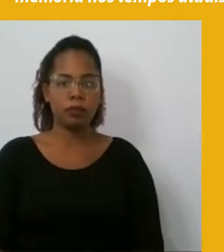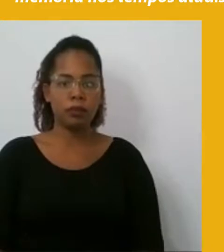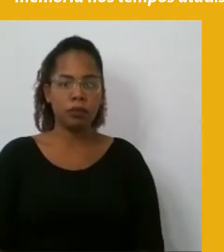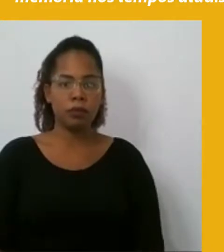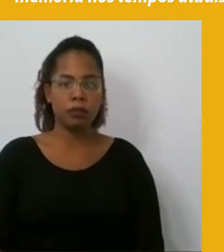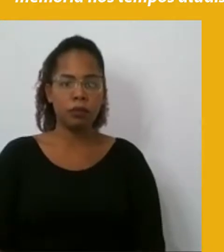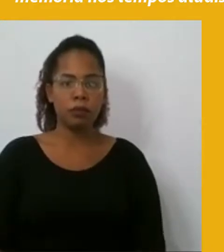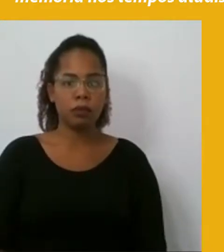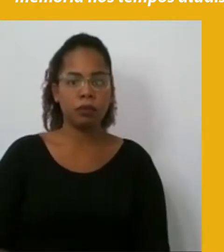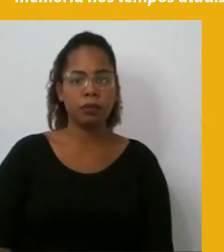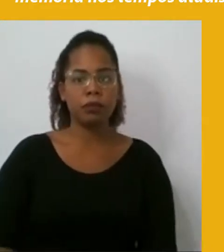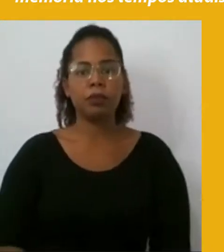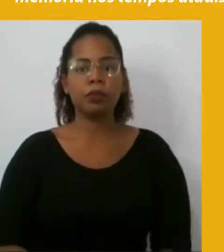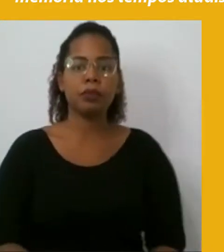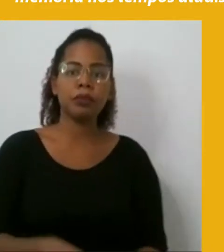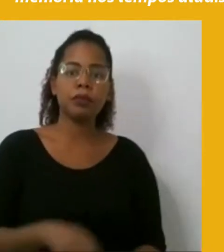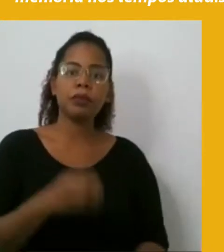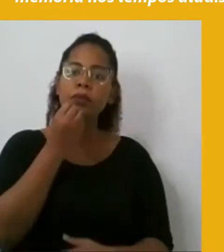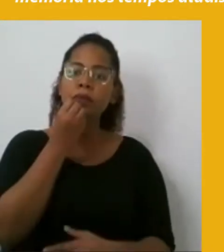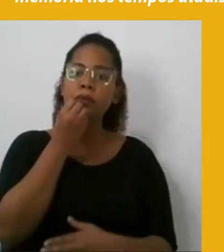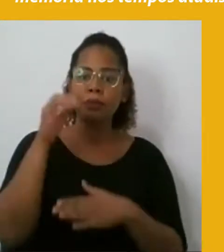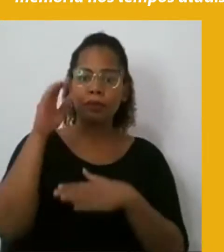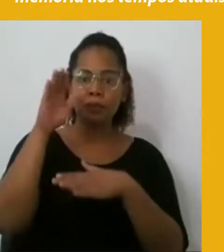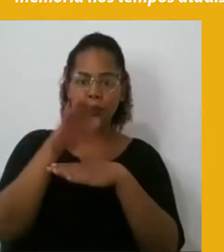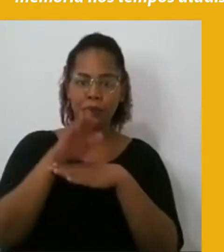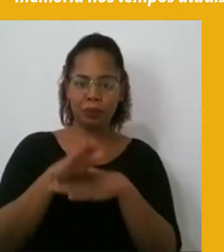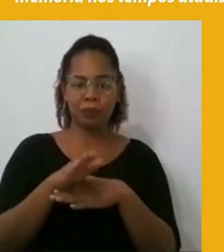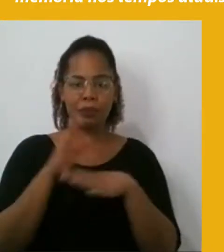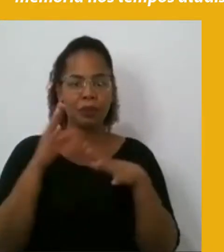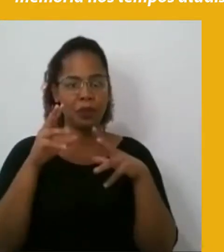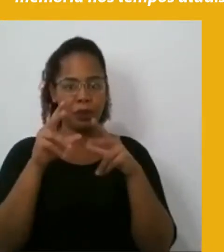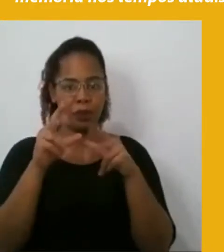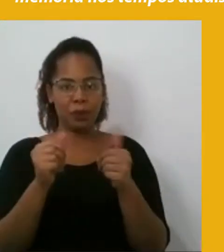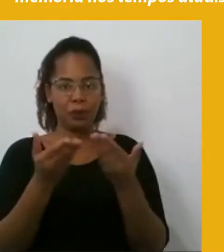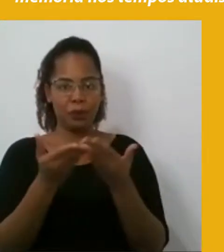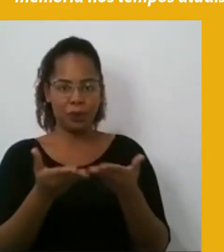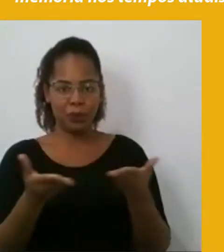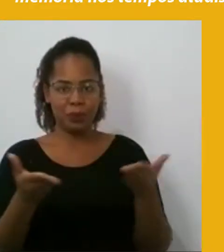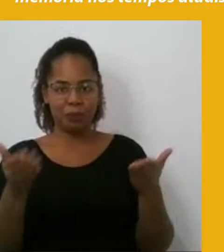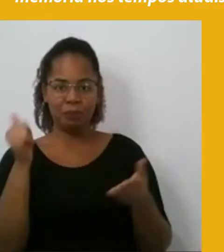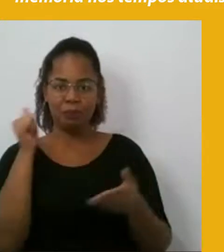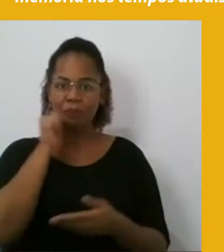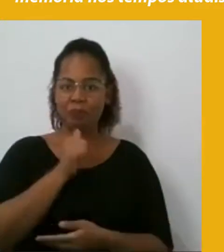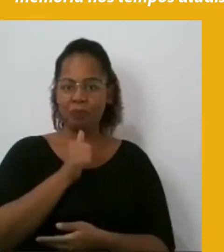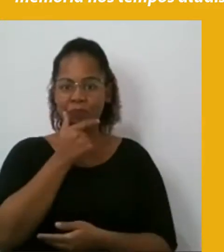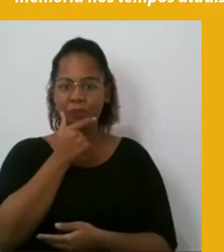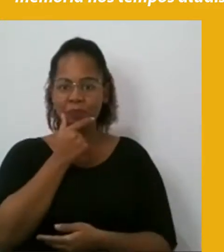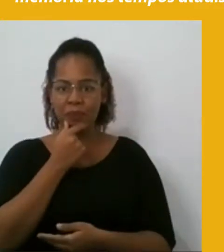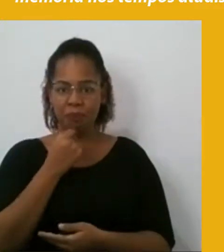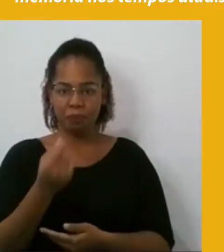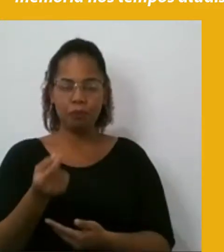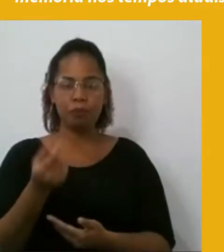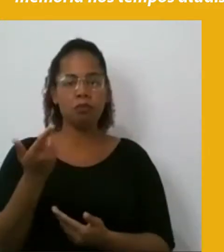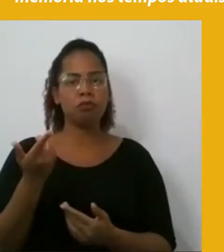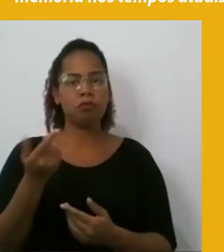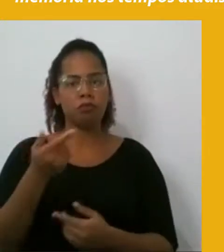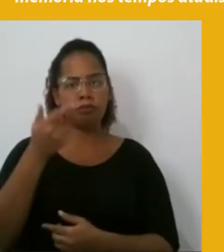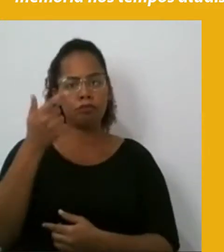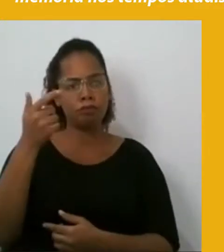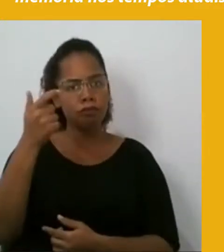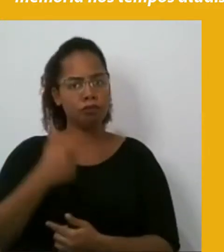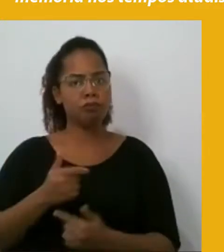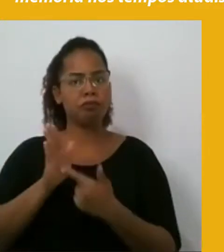Boa tarde a todas e a todos. Primeiro, eu gostaria de me apresentar. Eu sou Cristiana